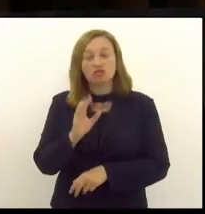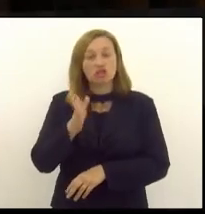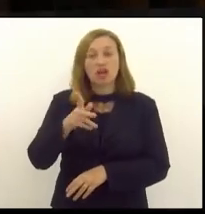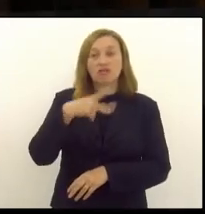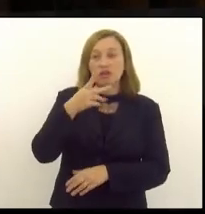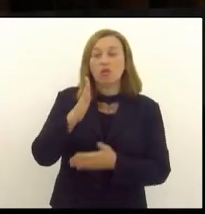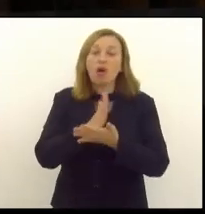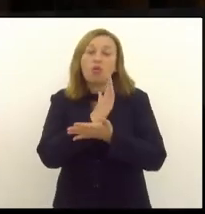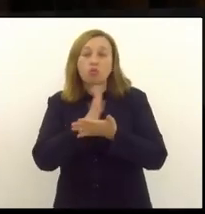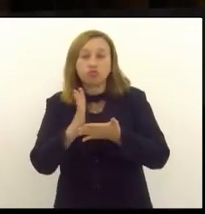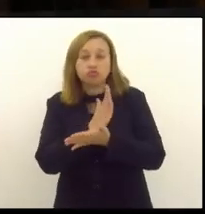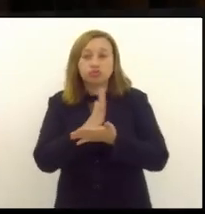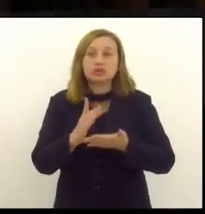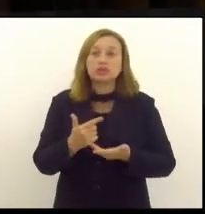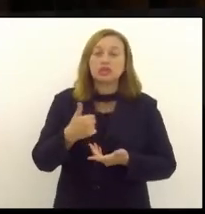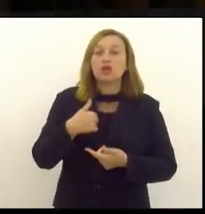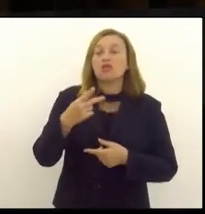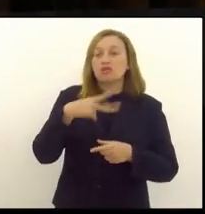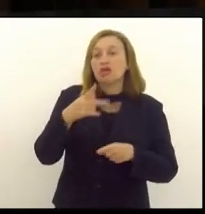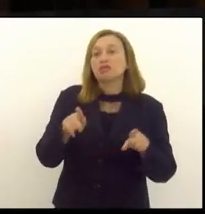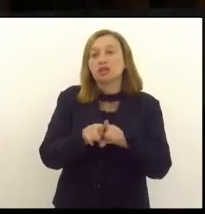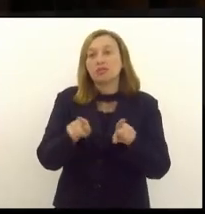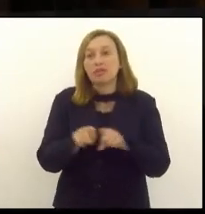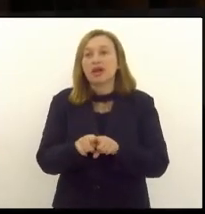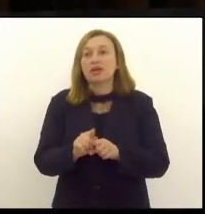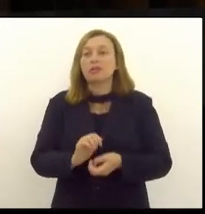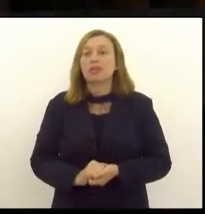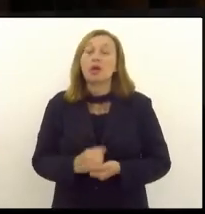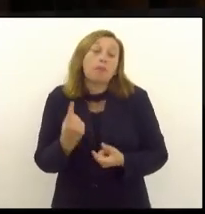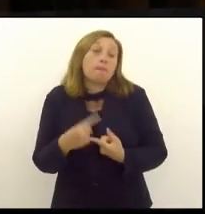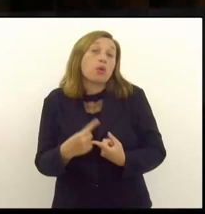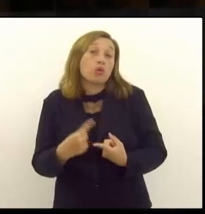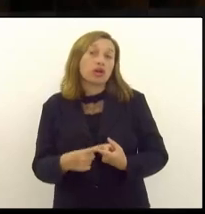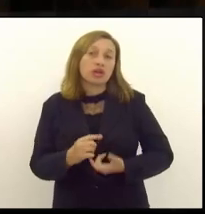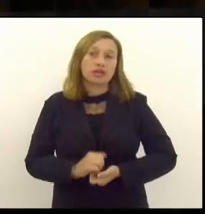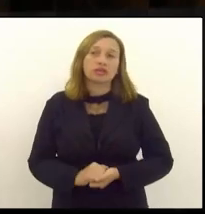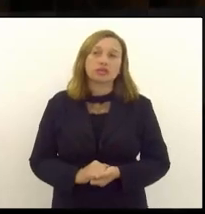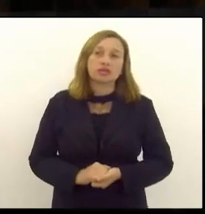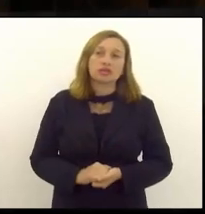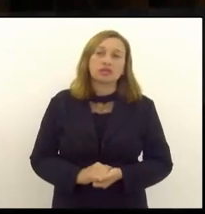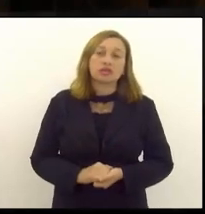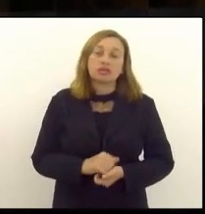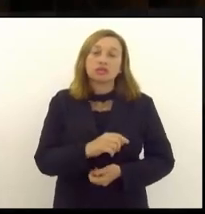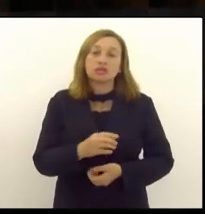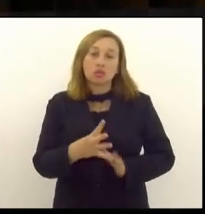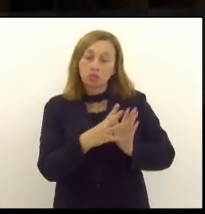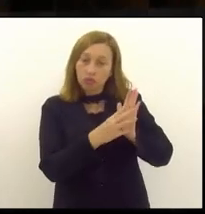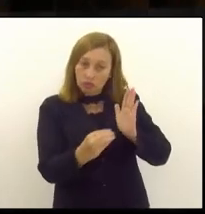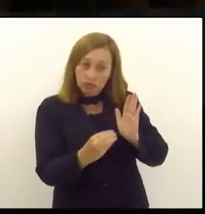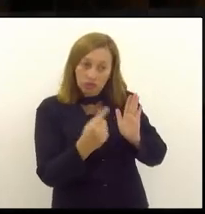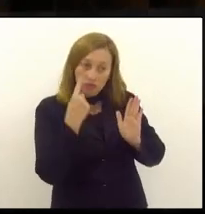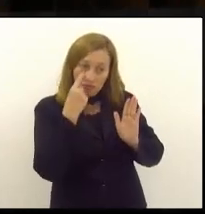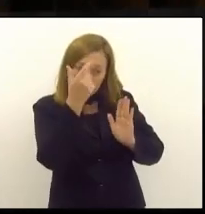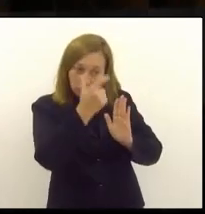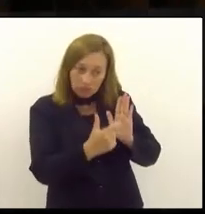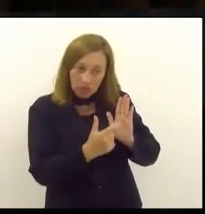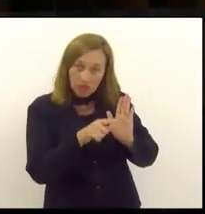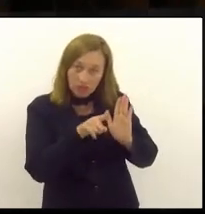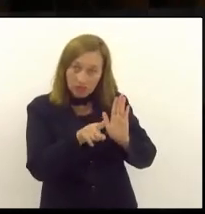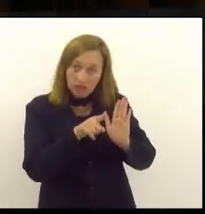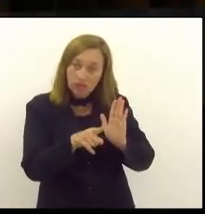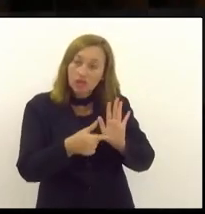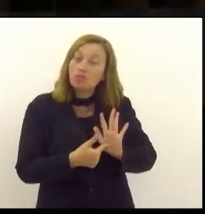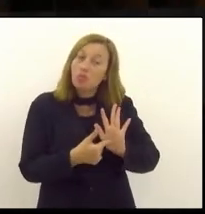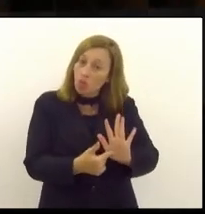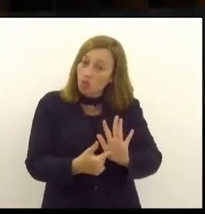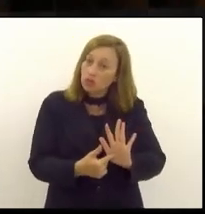faço questão de mencionar também, porque são esses exemplos que provam,